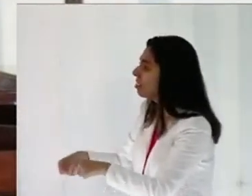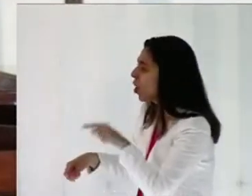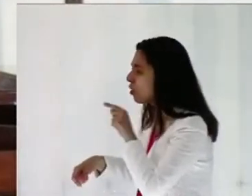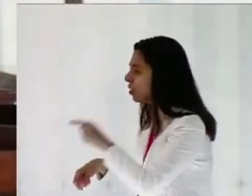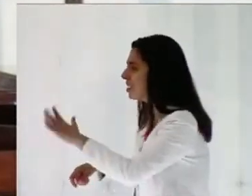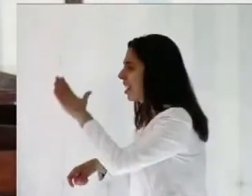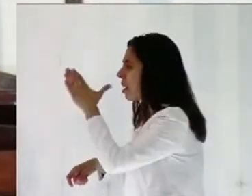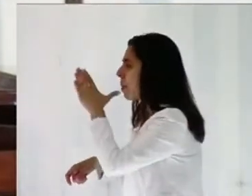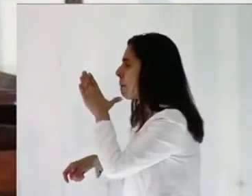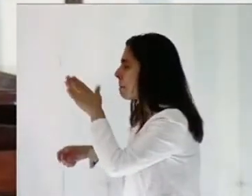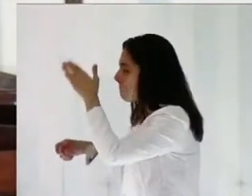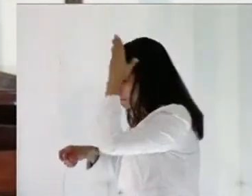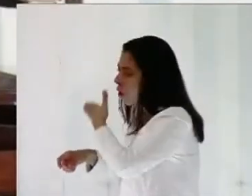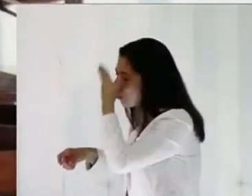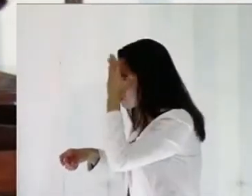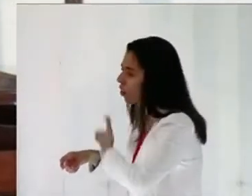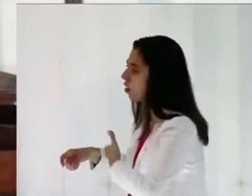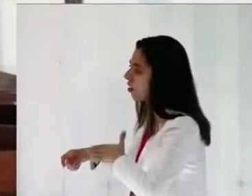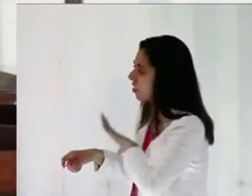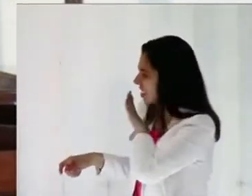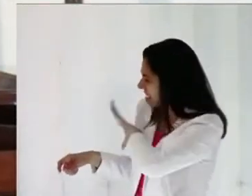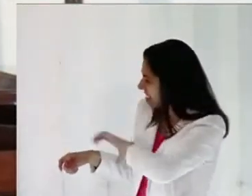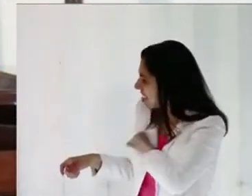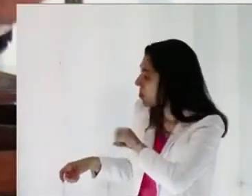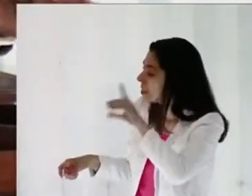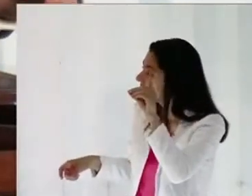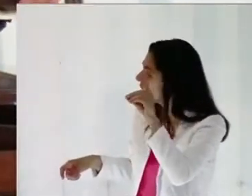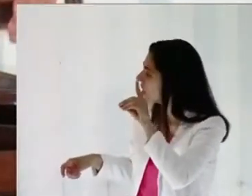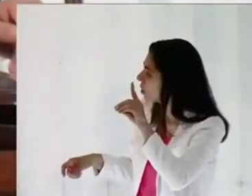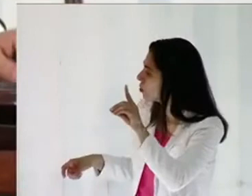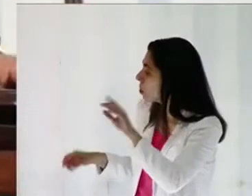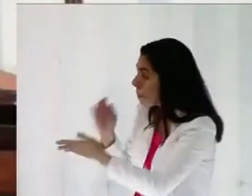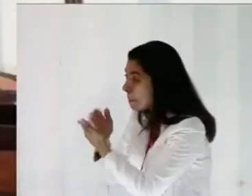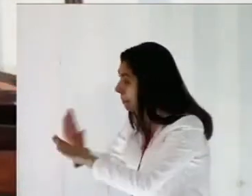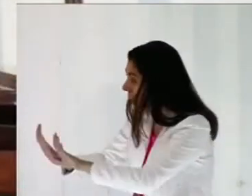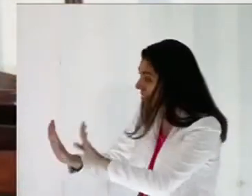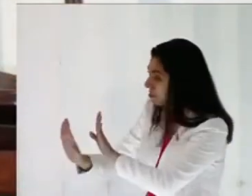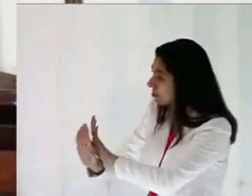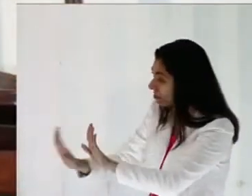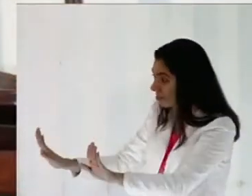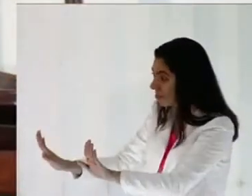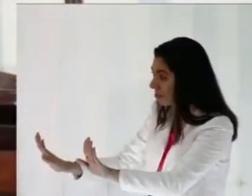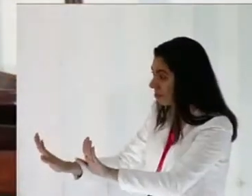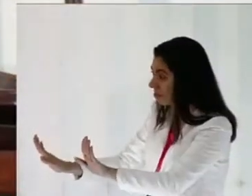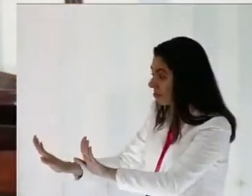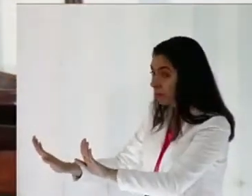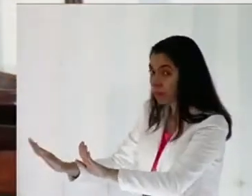as coisas, você está aprovado, Abraão, não faças isso.